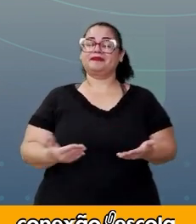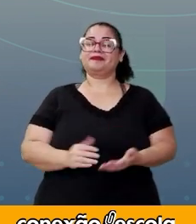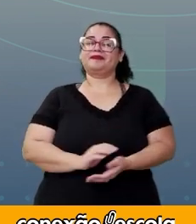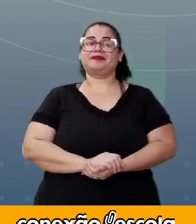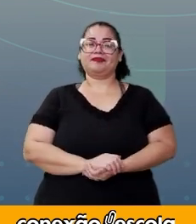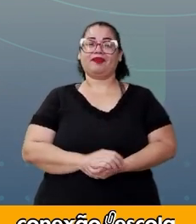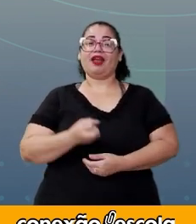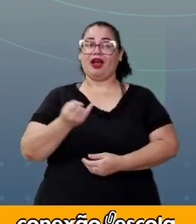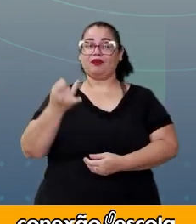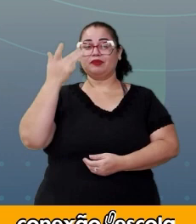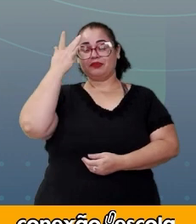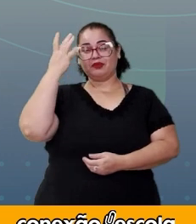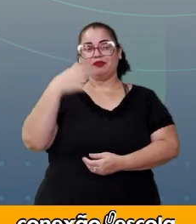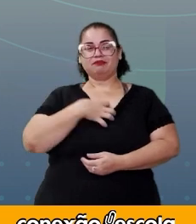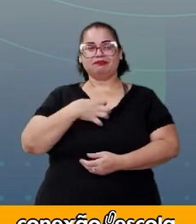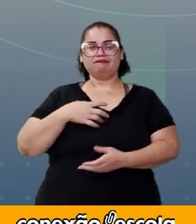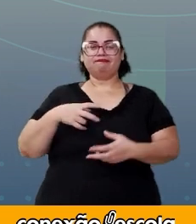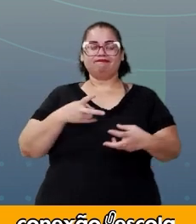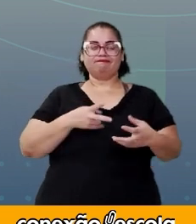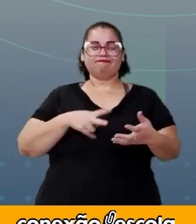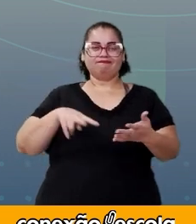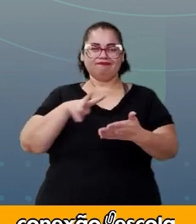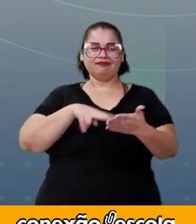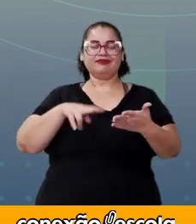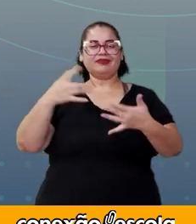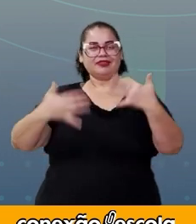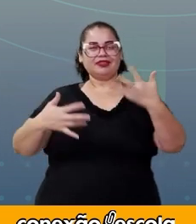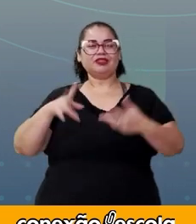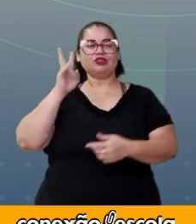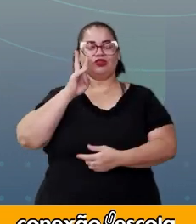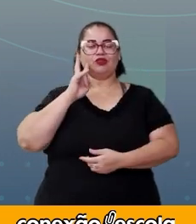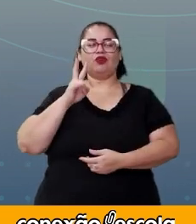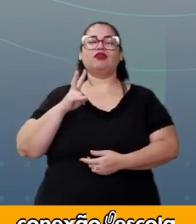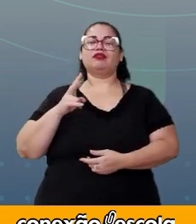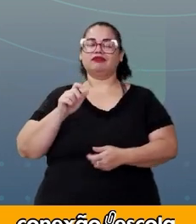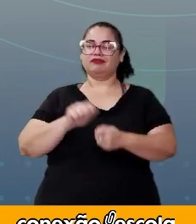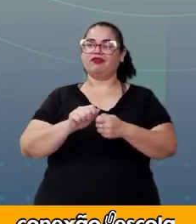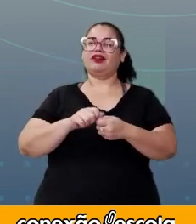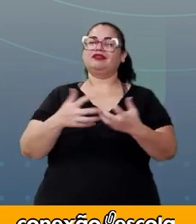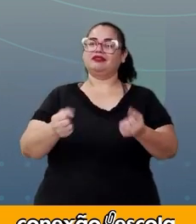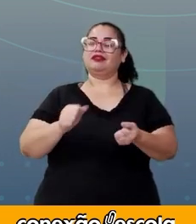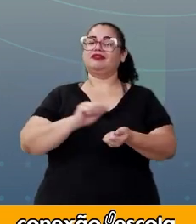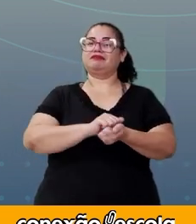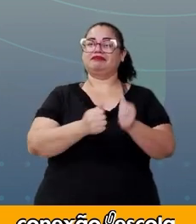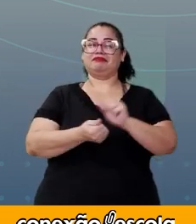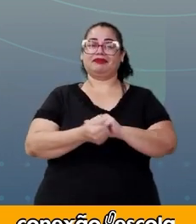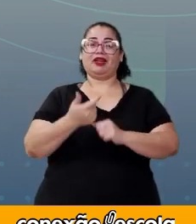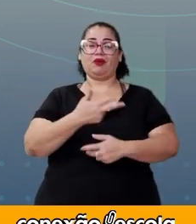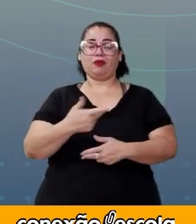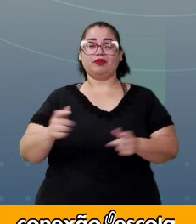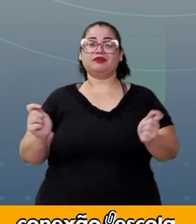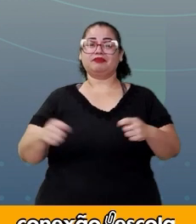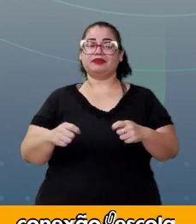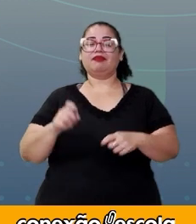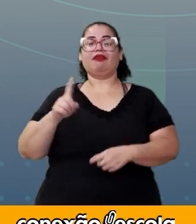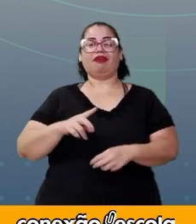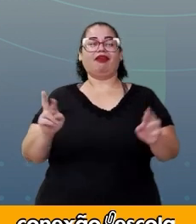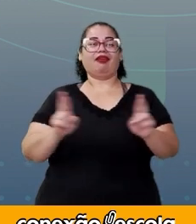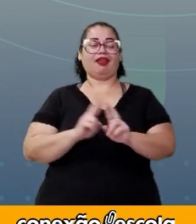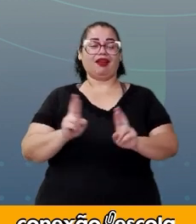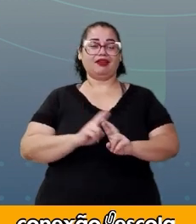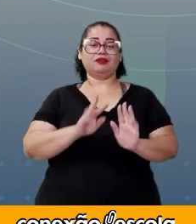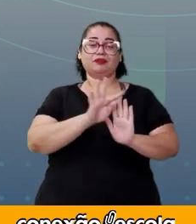Algumas pessoas sentem isso em relação a algumas histórias e vão recontando elas, fazendo essas modificações. Isso também é uma